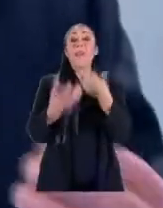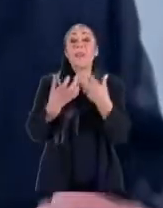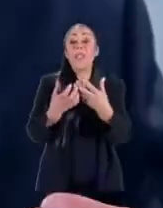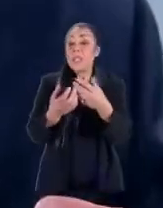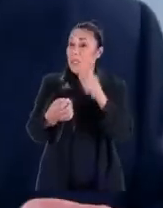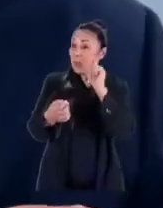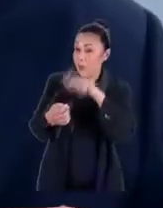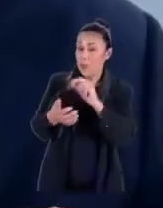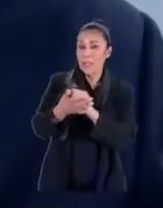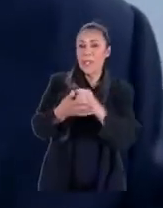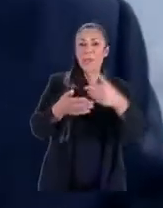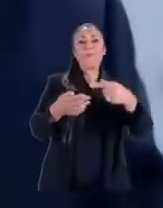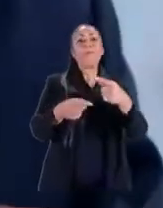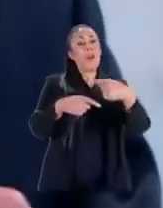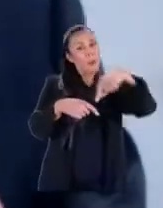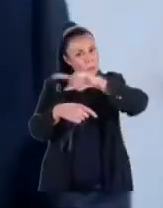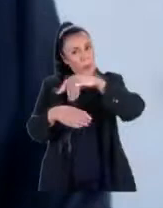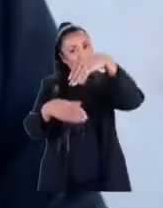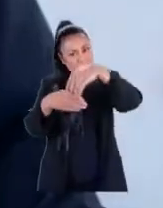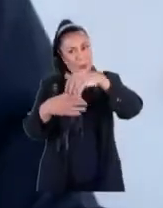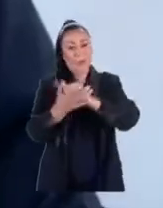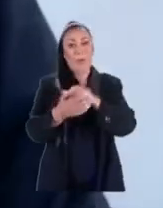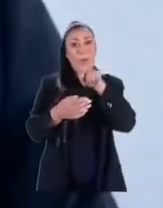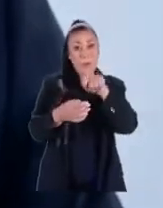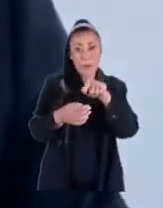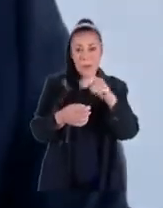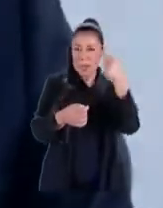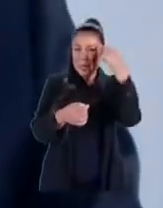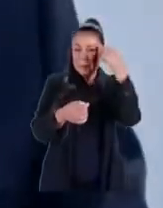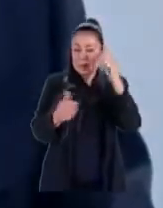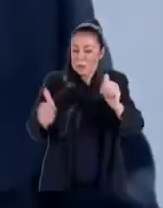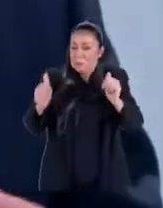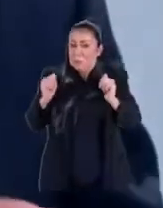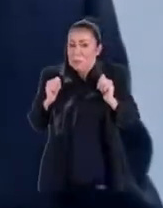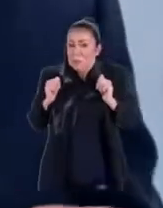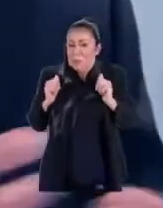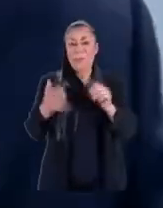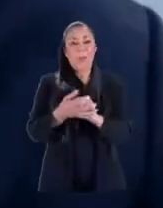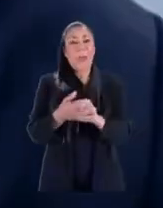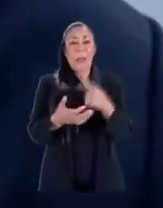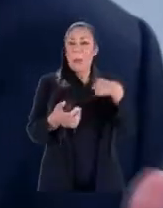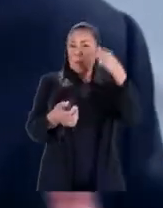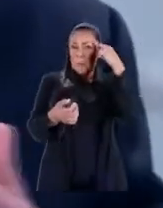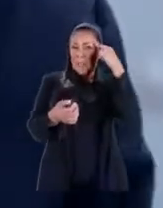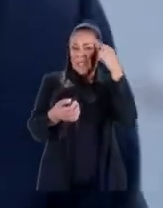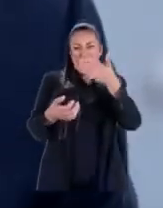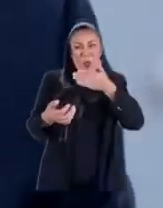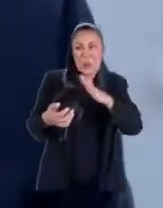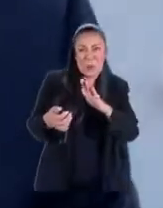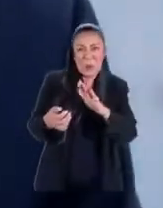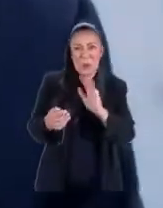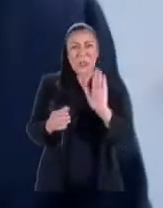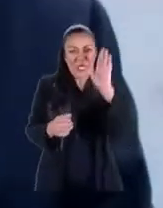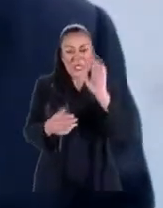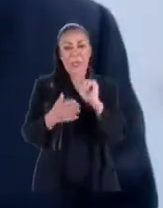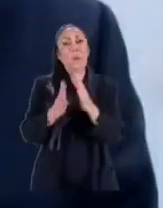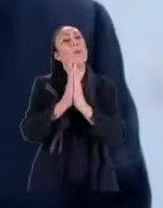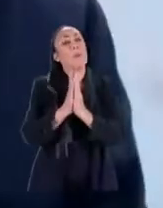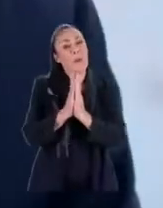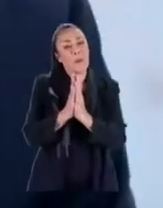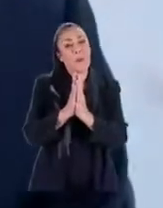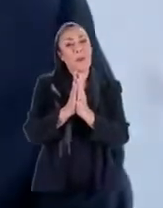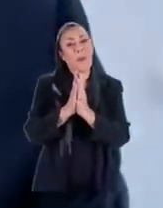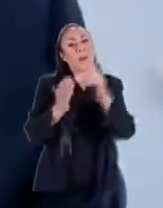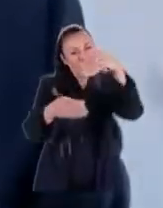que você comparecesse. Você que acha que vai se abster, você que acha que não gosta de ninguém, por favor, vá para a